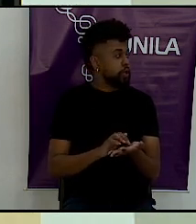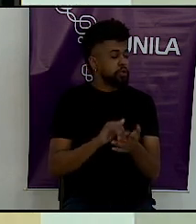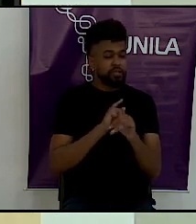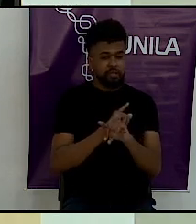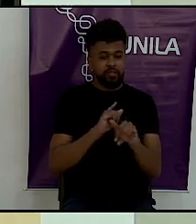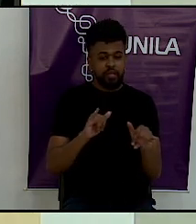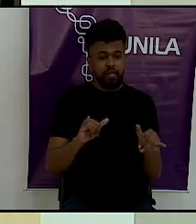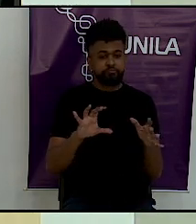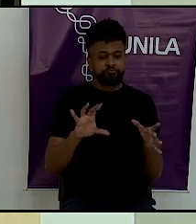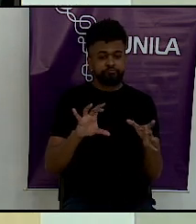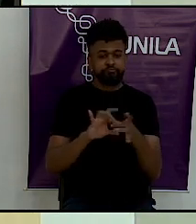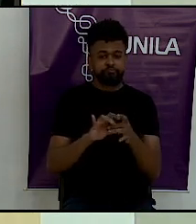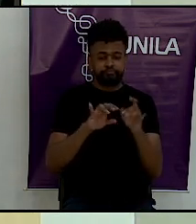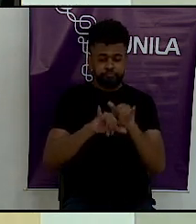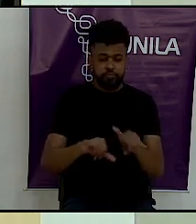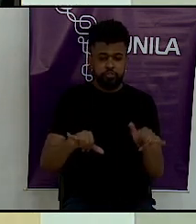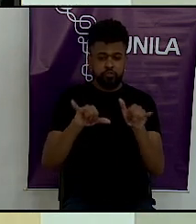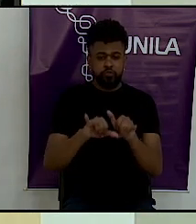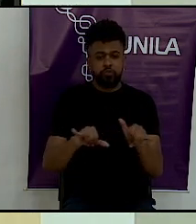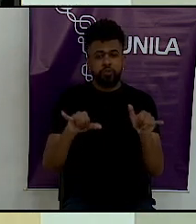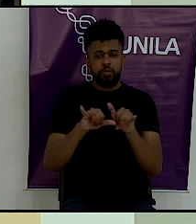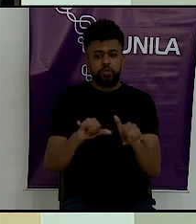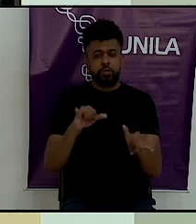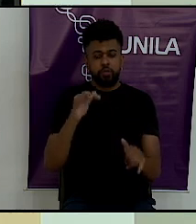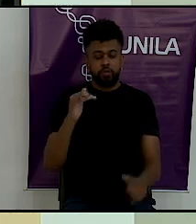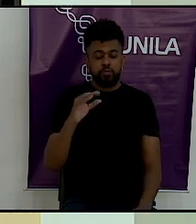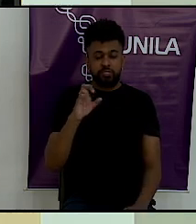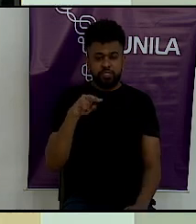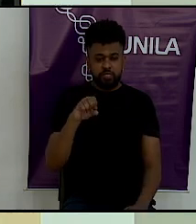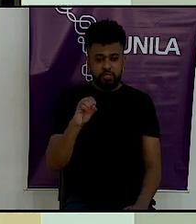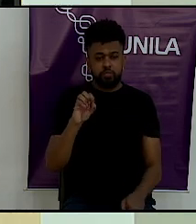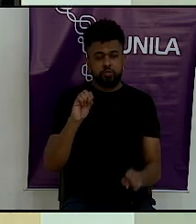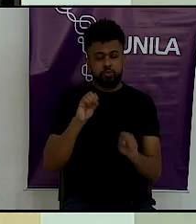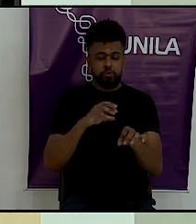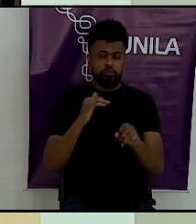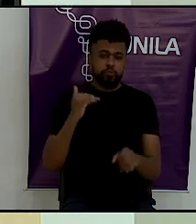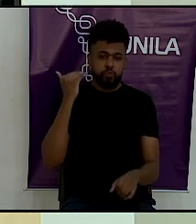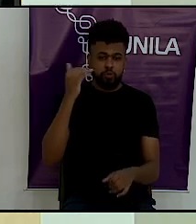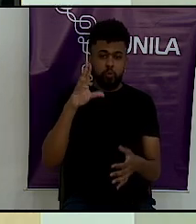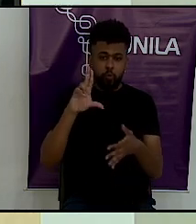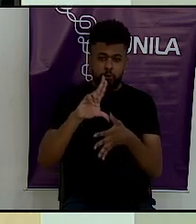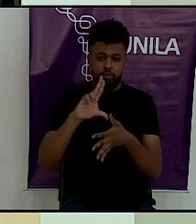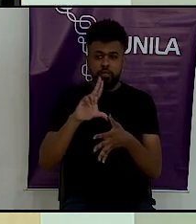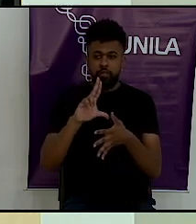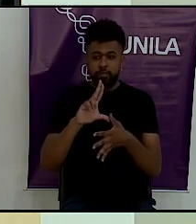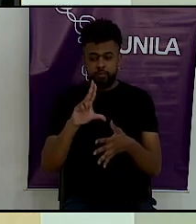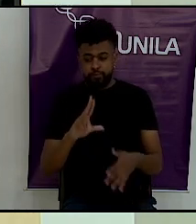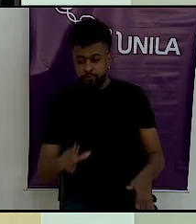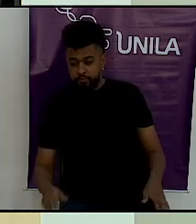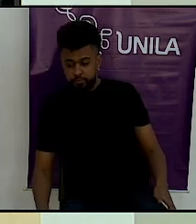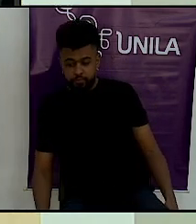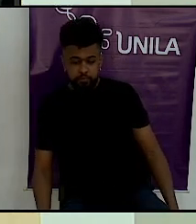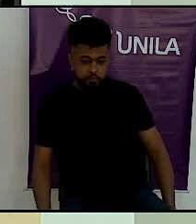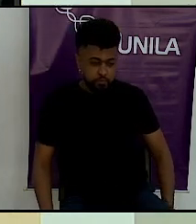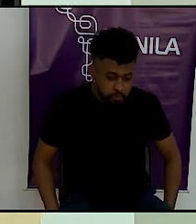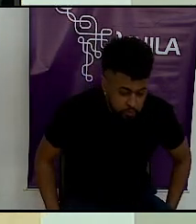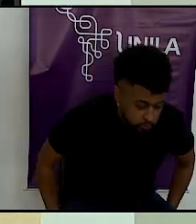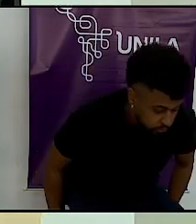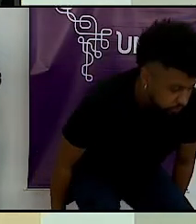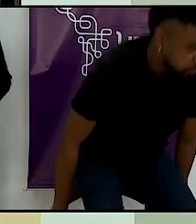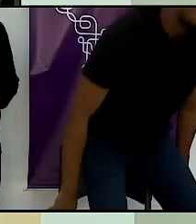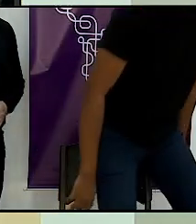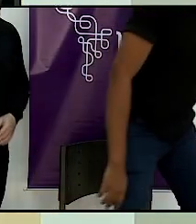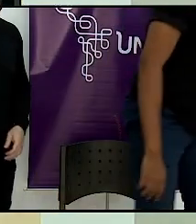dados enviados, né, divulgados do Censo da Educação Superior. Então, no caso da UNILA, a gente tem uma queda do